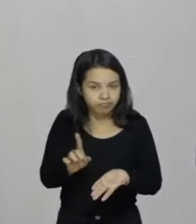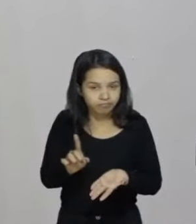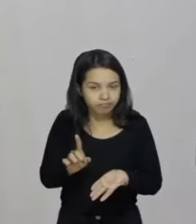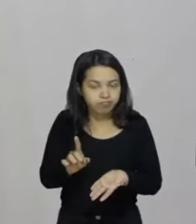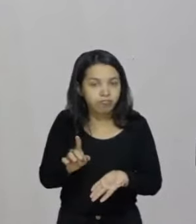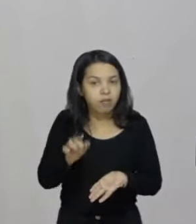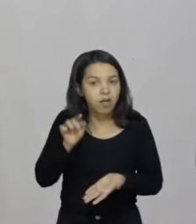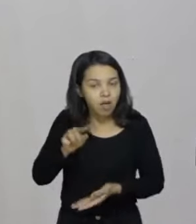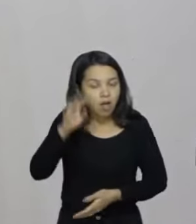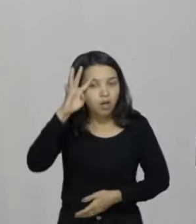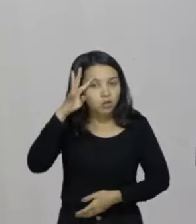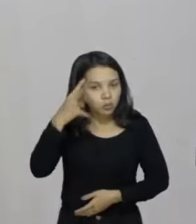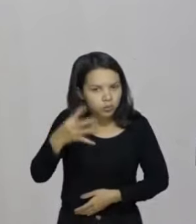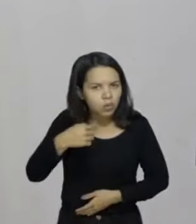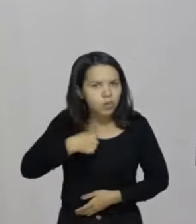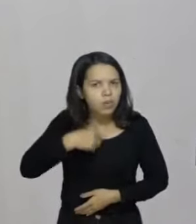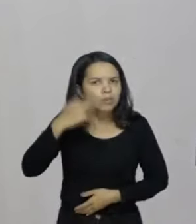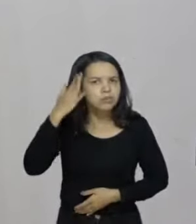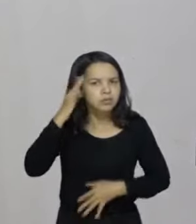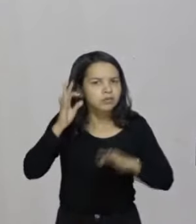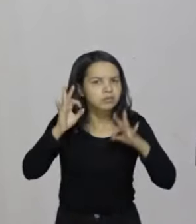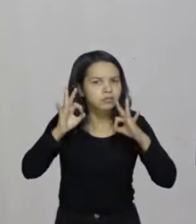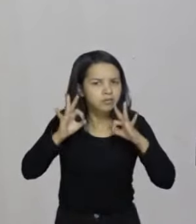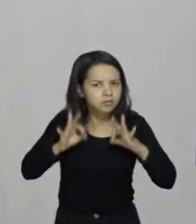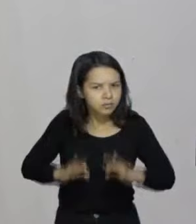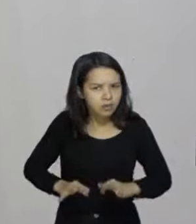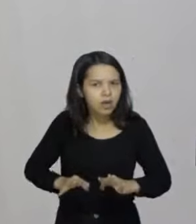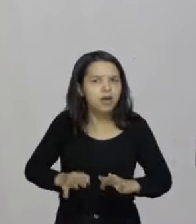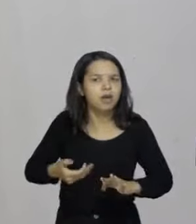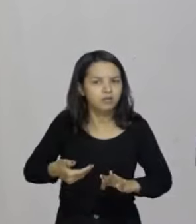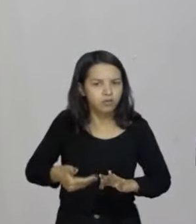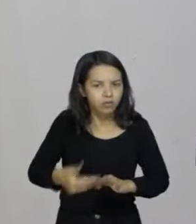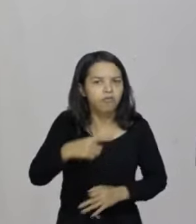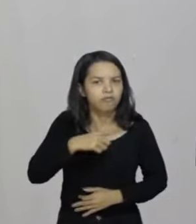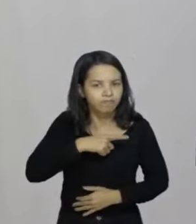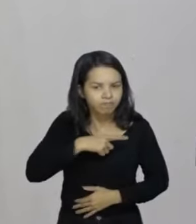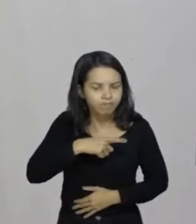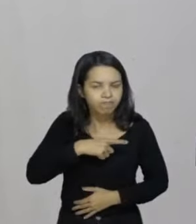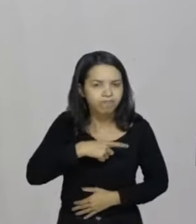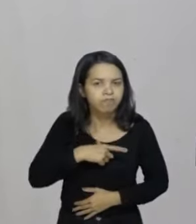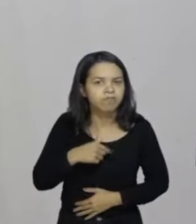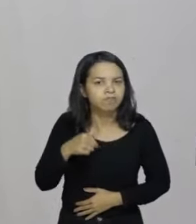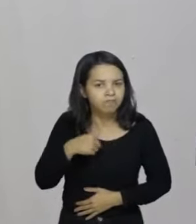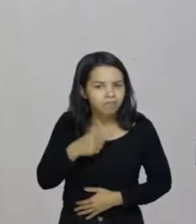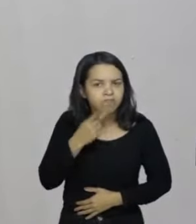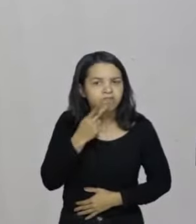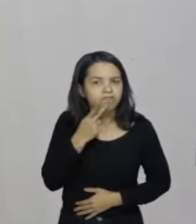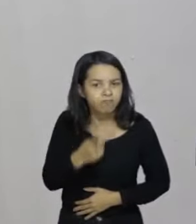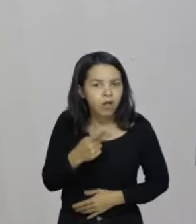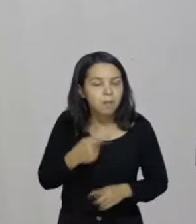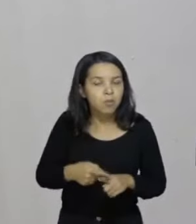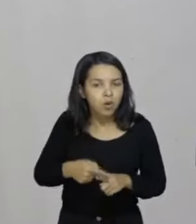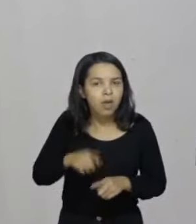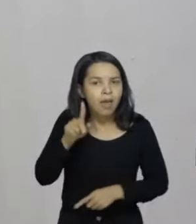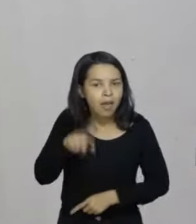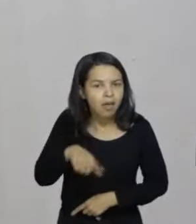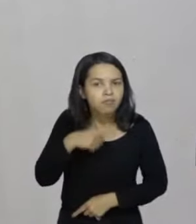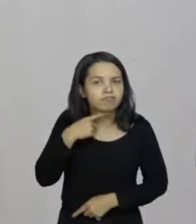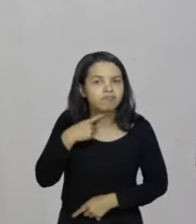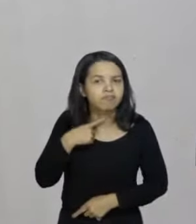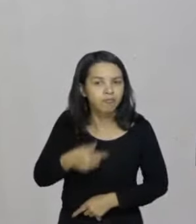essa soluções eu tenho certeza que virão e posso falar aqui no horário do meu partido porque é o desejo será